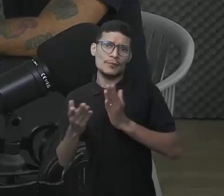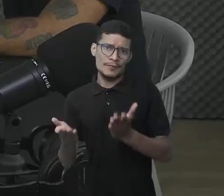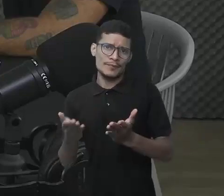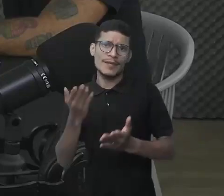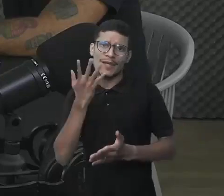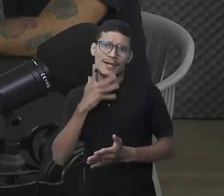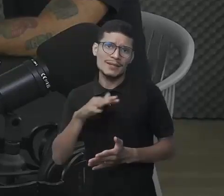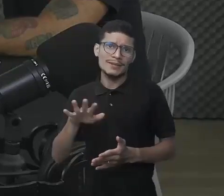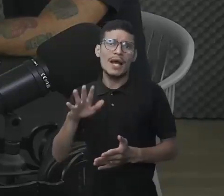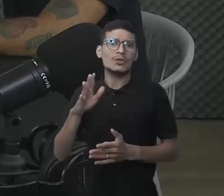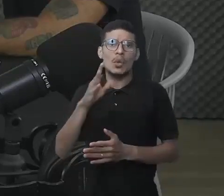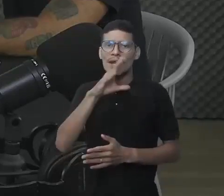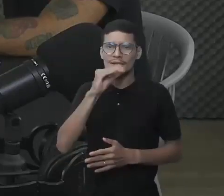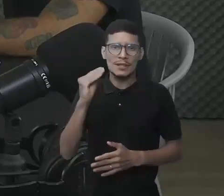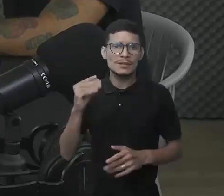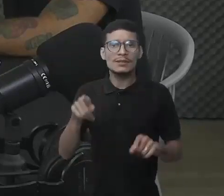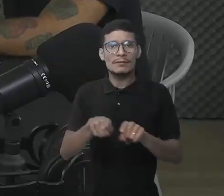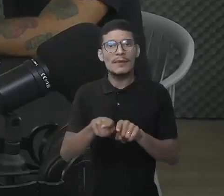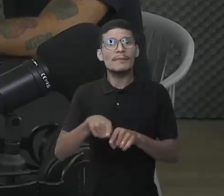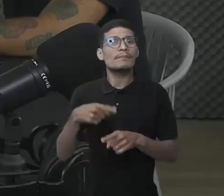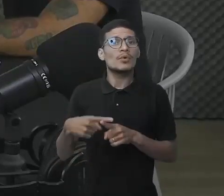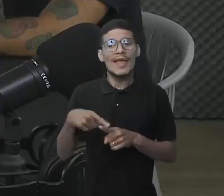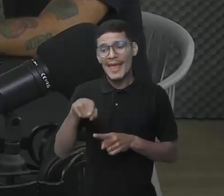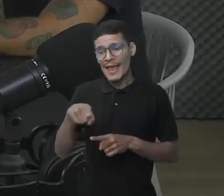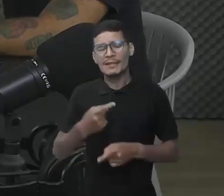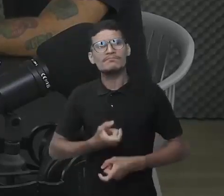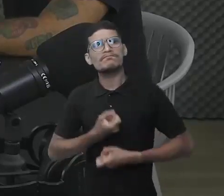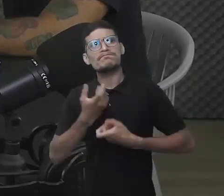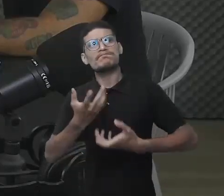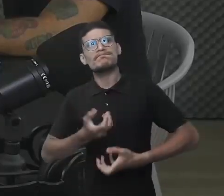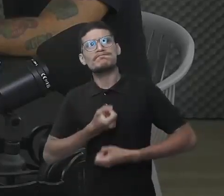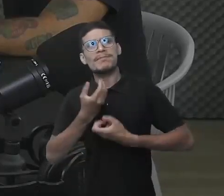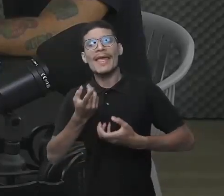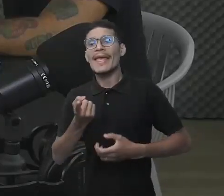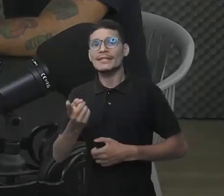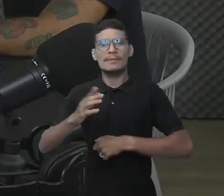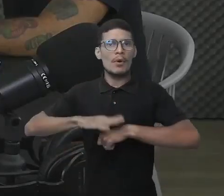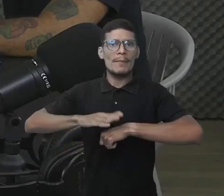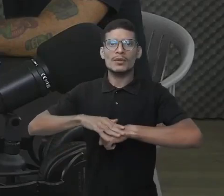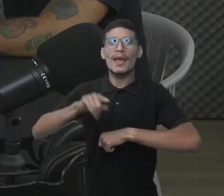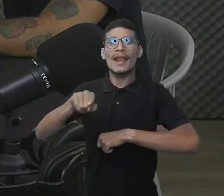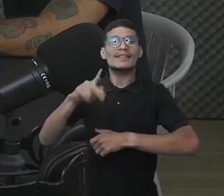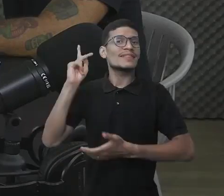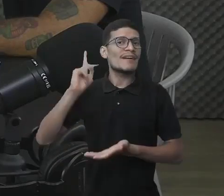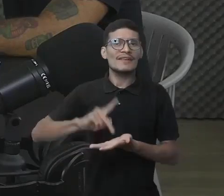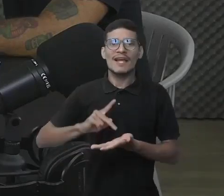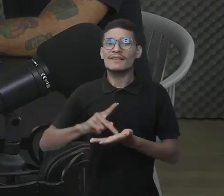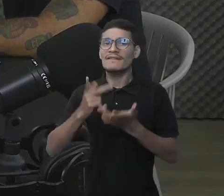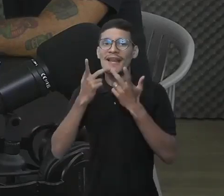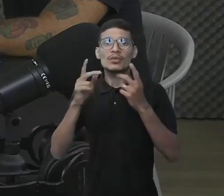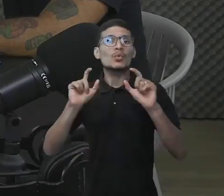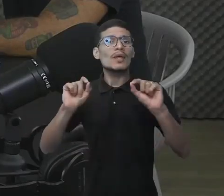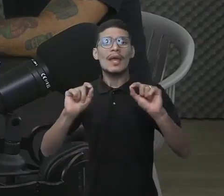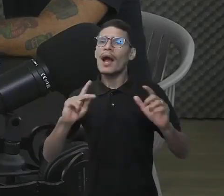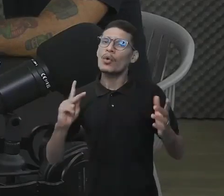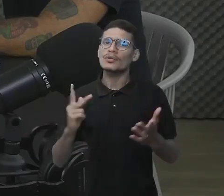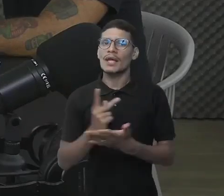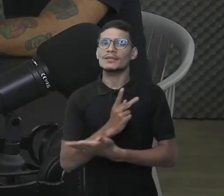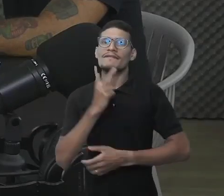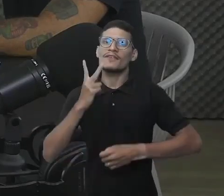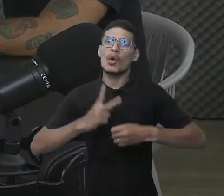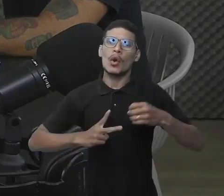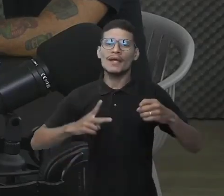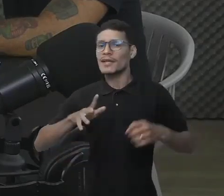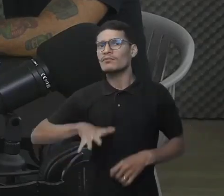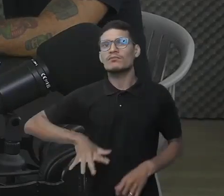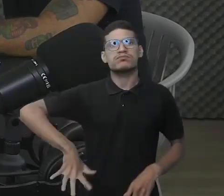em que uma adolescente está contando isso para a gente, ela está, na verdade, falando que ela está sofrendo uma violência institucional.